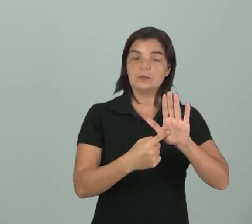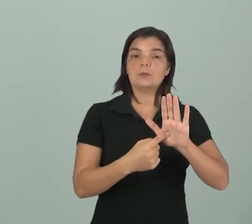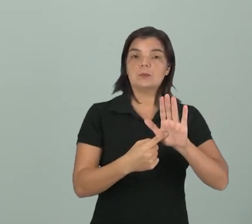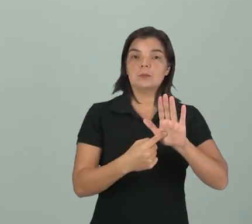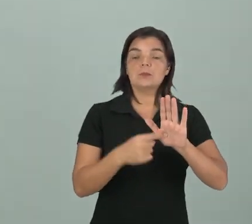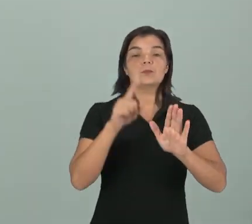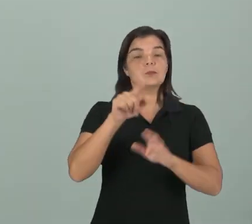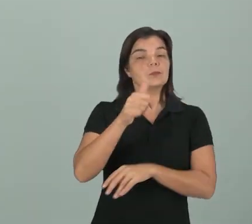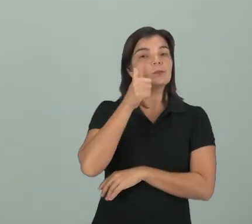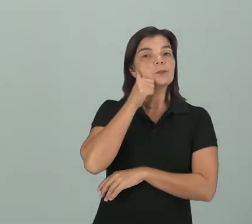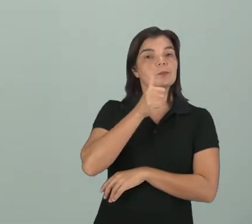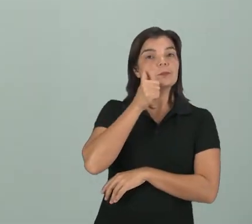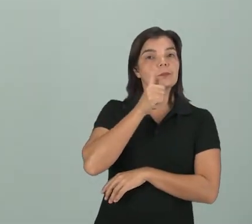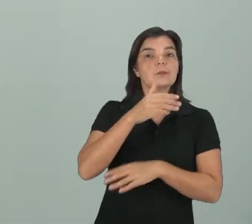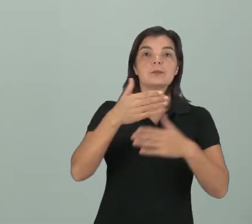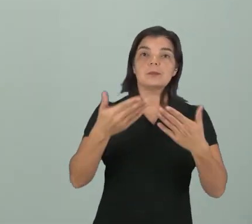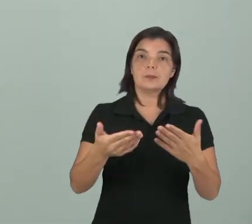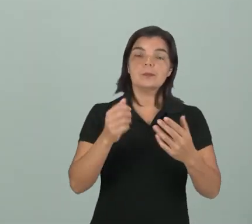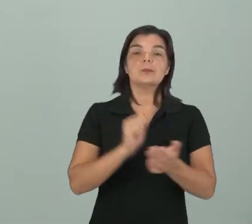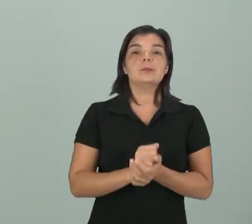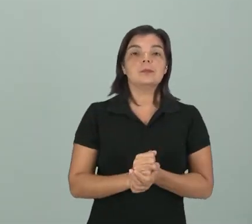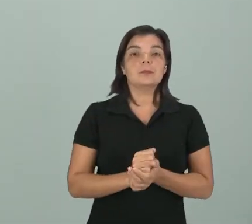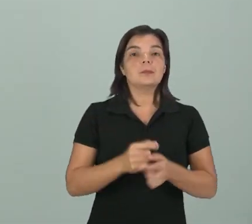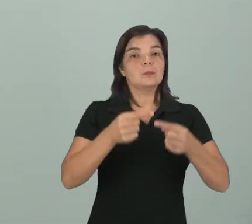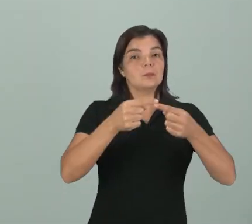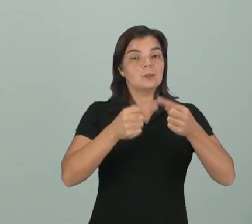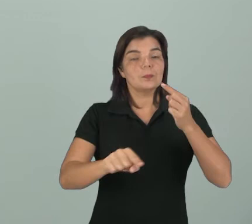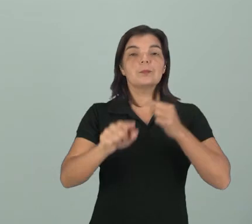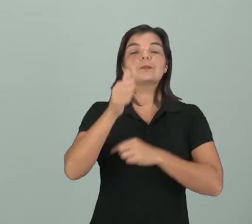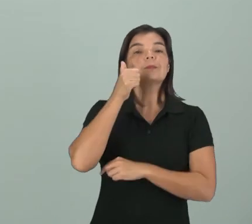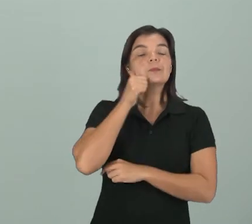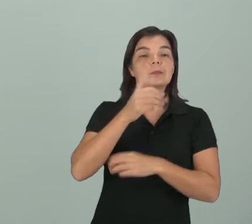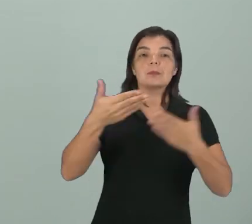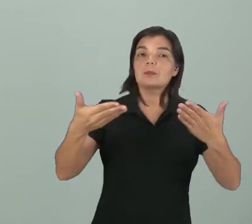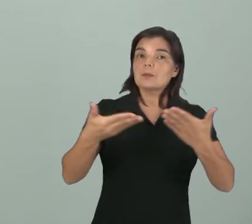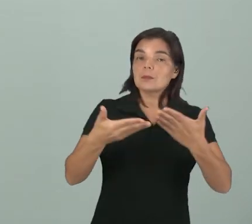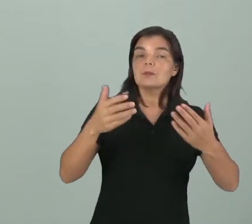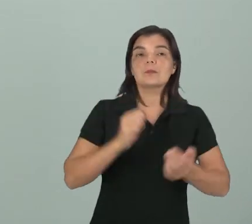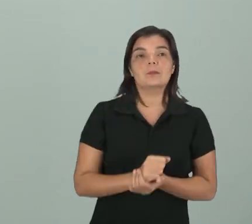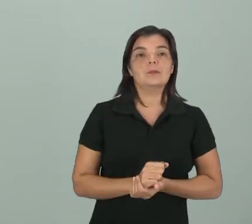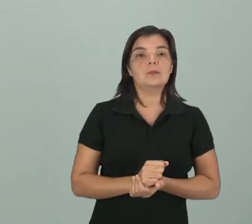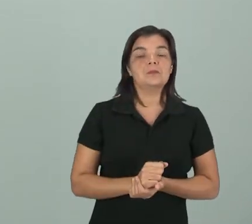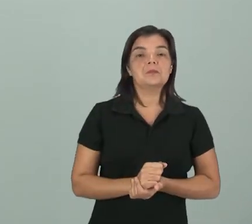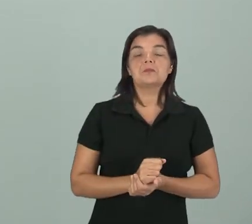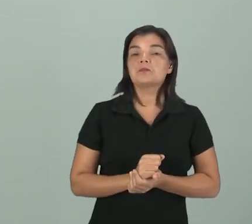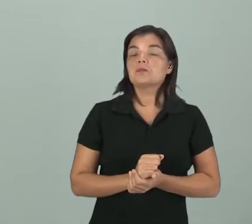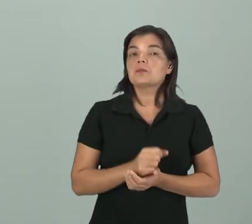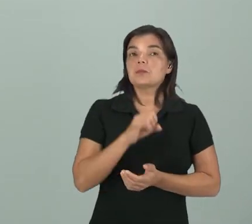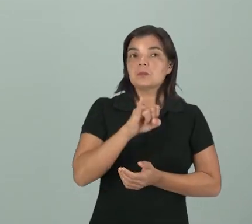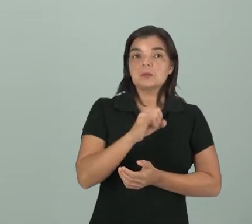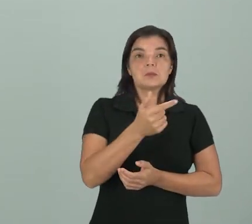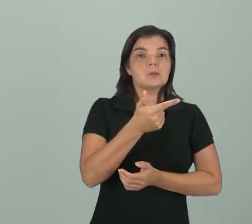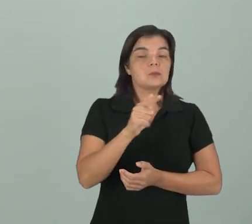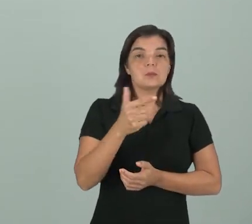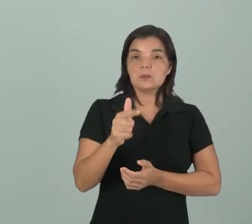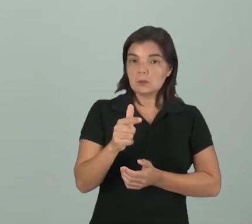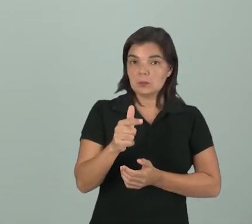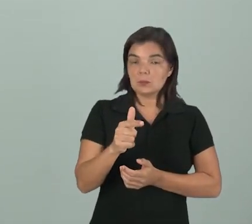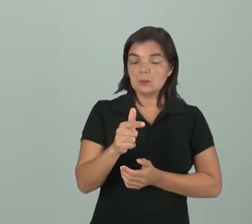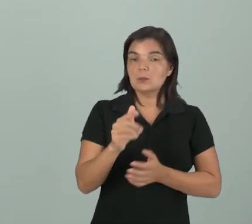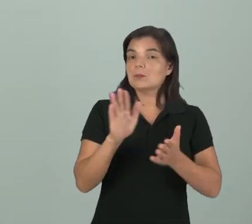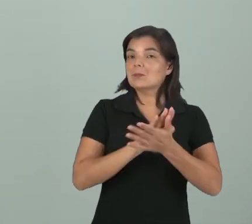que é feminina, então fica é proibida. Agora, não vem nenhum